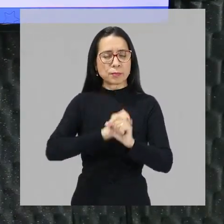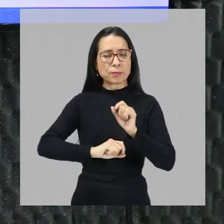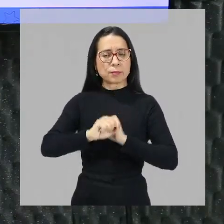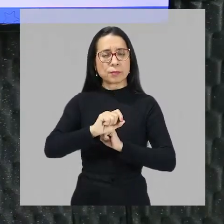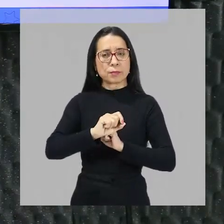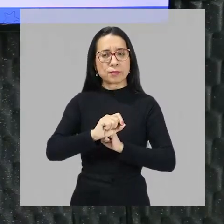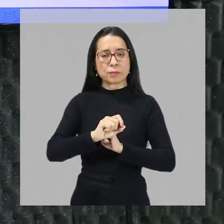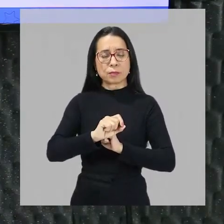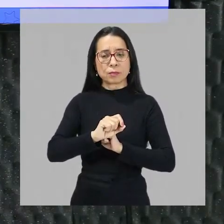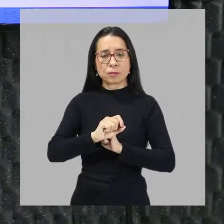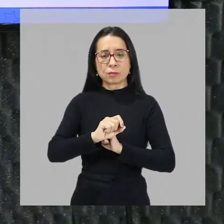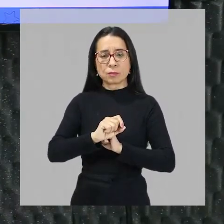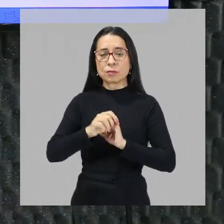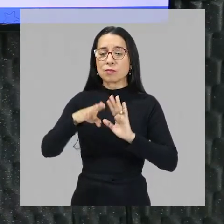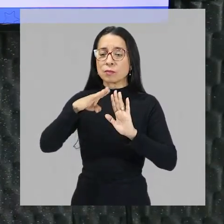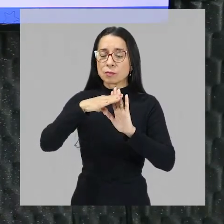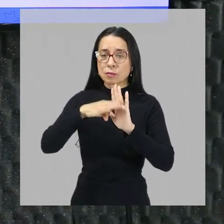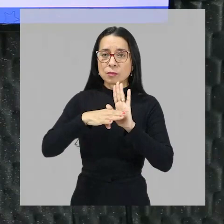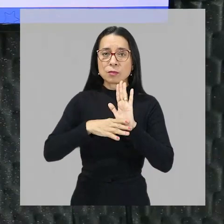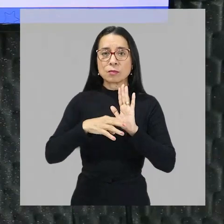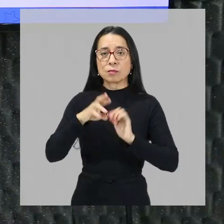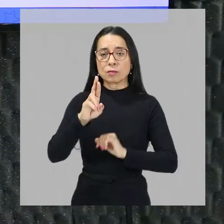custa de quê? De juros elevados,